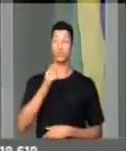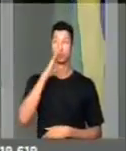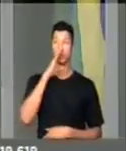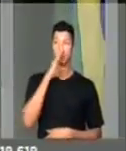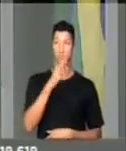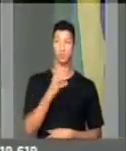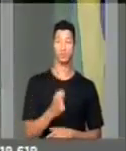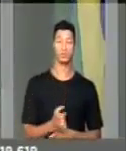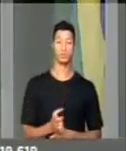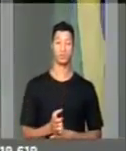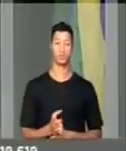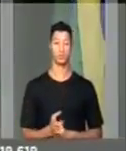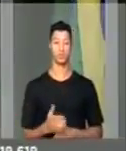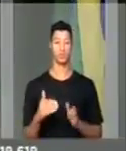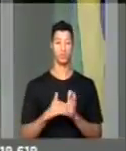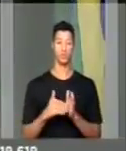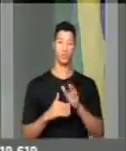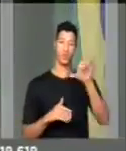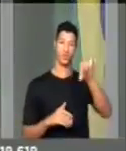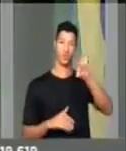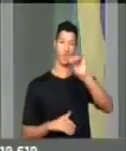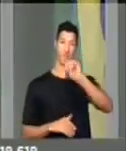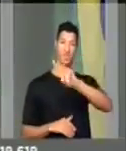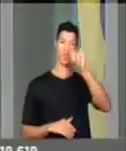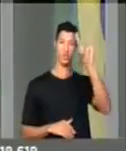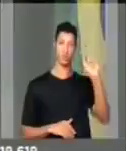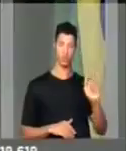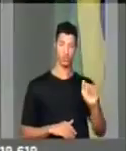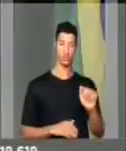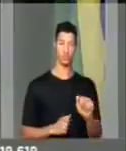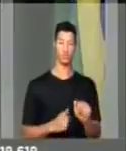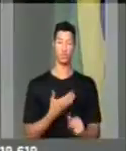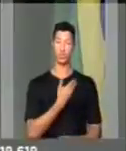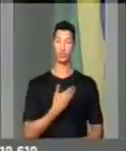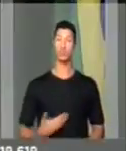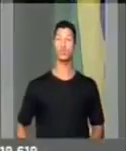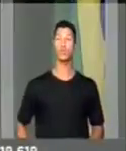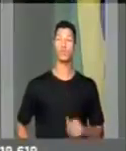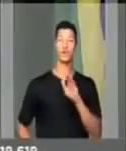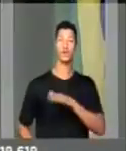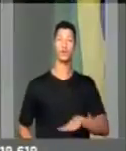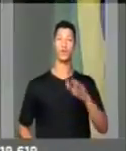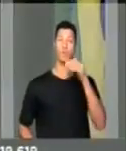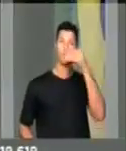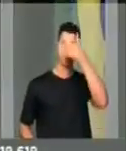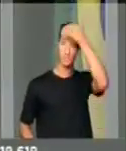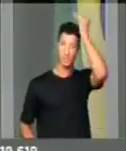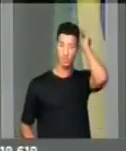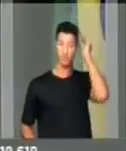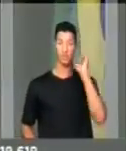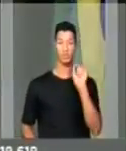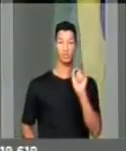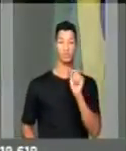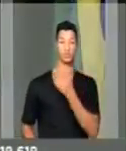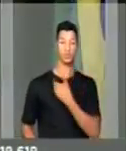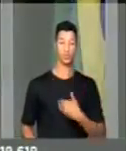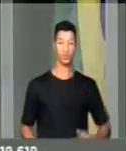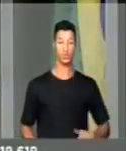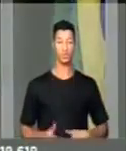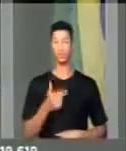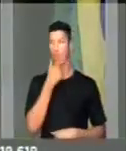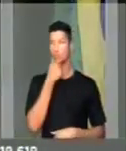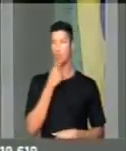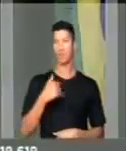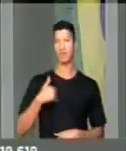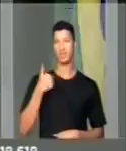assistindo, nos últimos 90 dias, um governo, Michel Temer, um homem